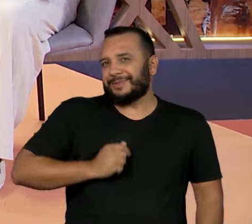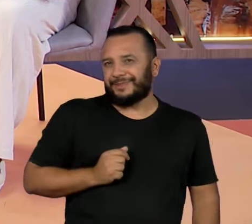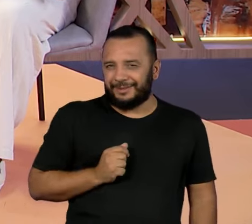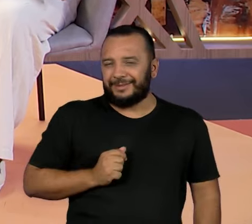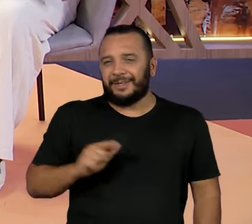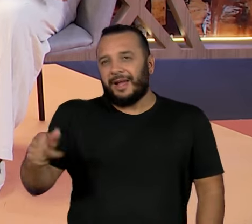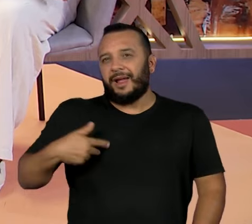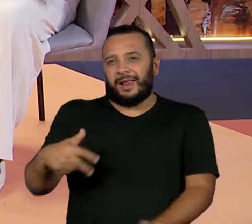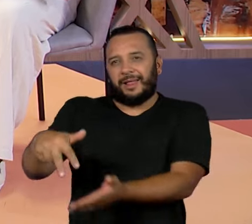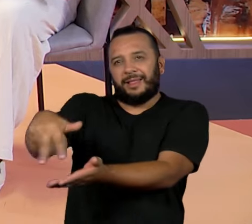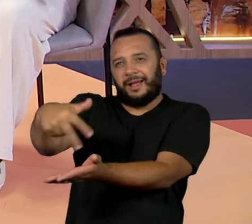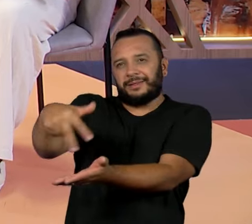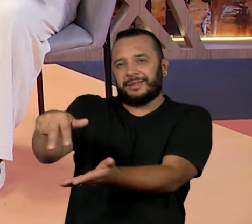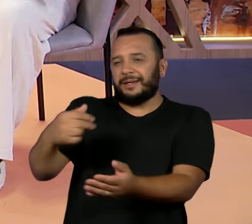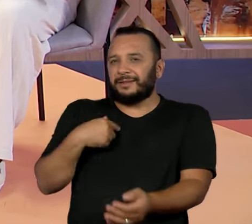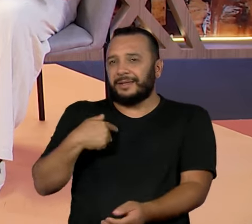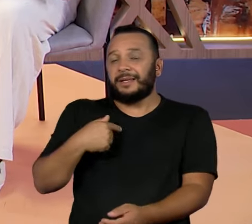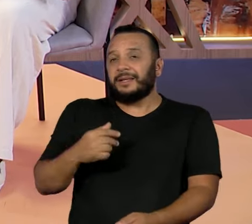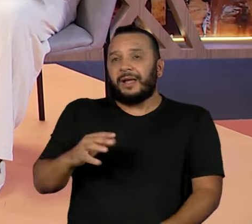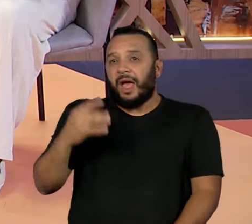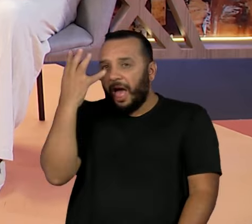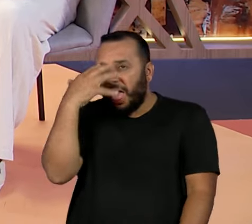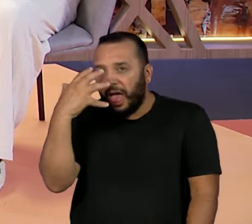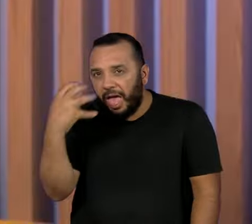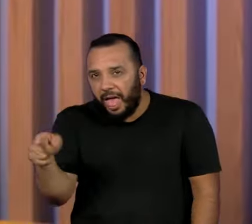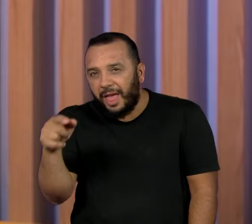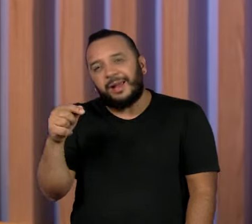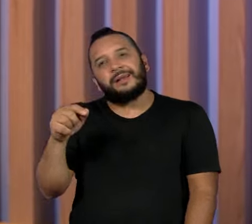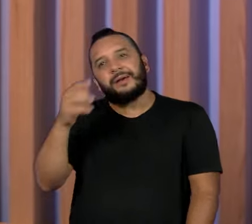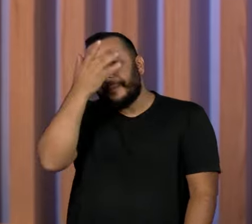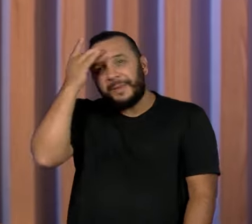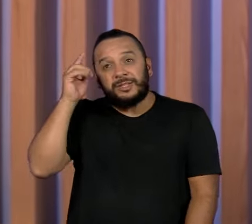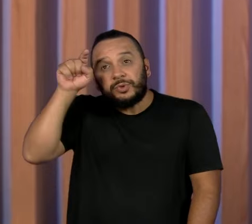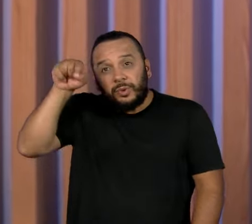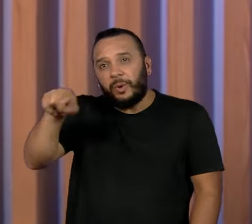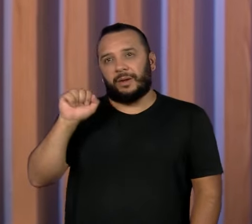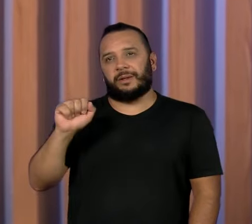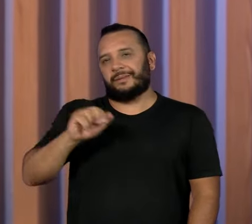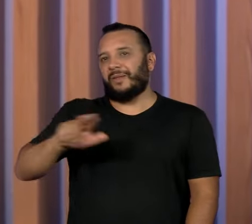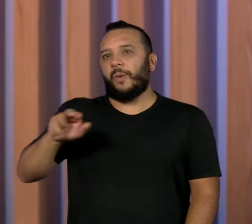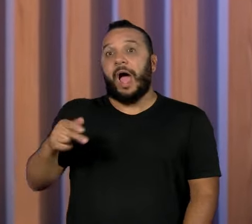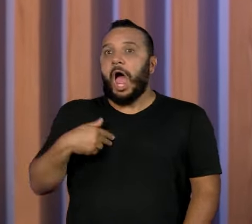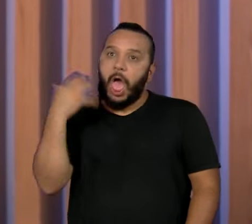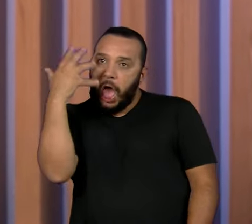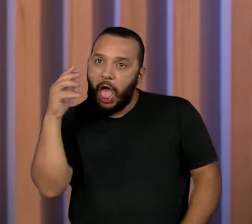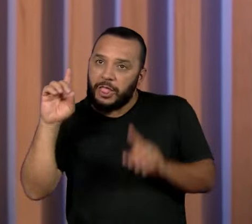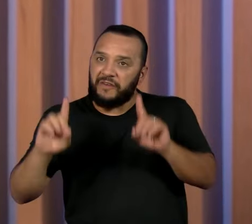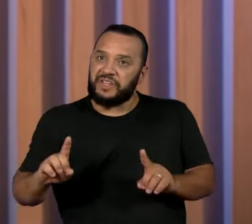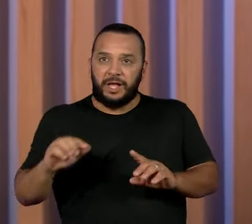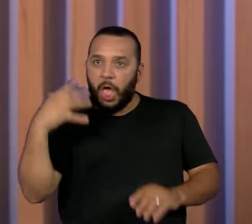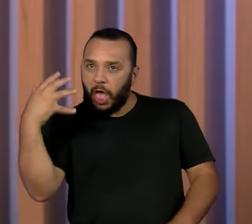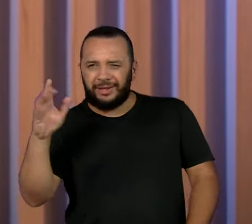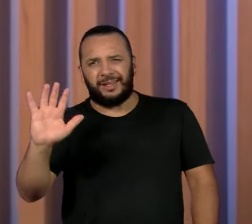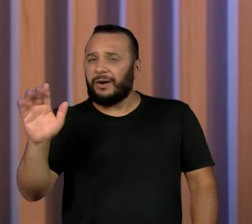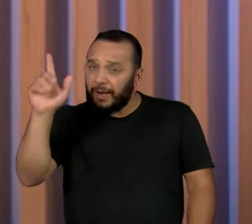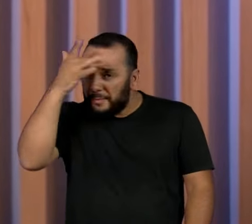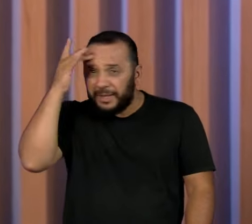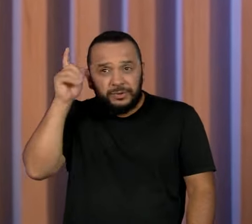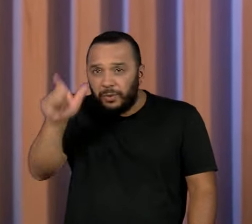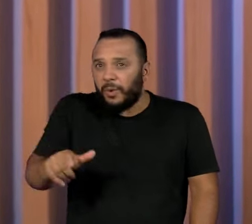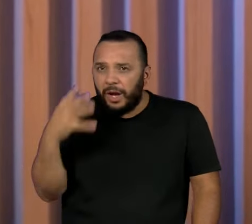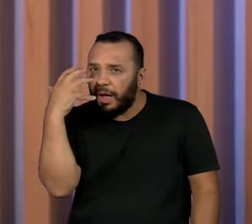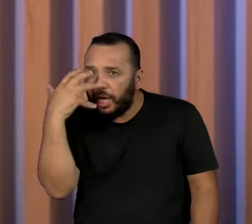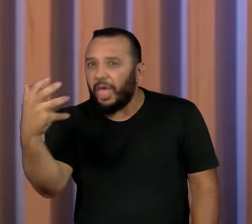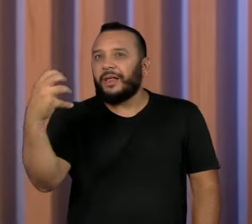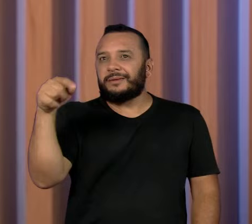se expressando. Ele se apaixonou por uma pessoa. Ele não se apaixonou por uma deficiência. E as pessoas se encontram assim. Então, eu